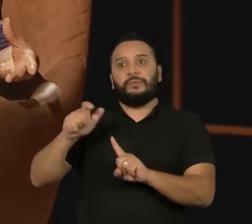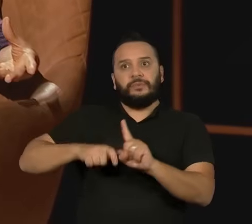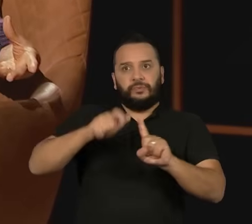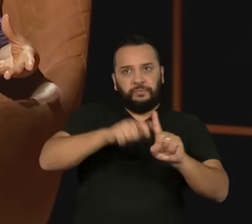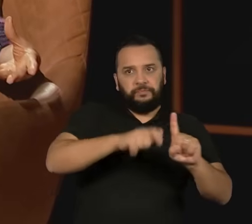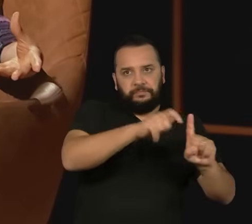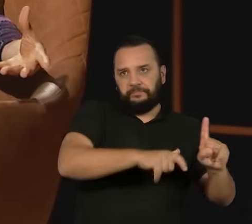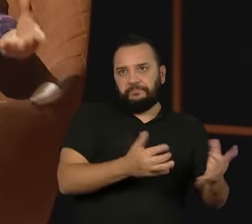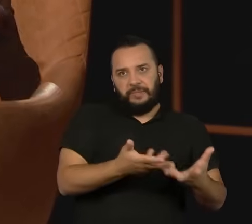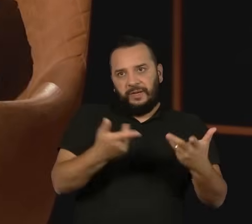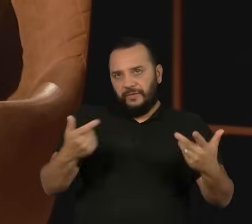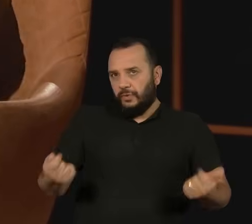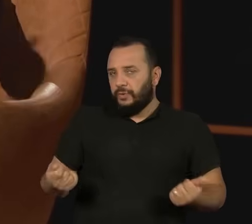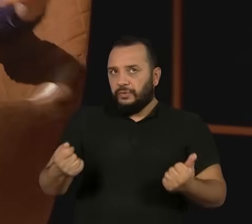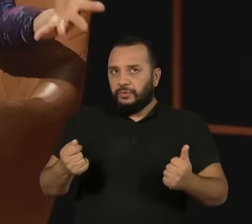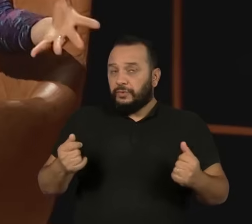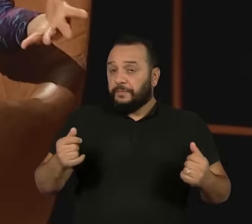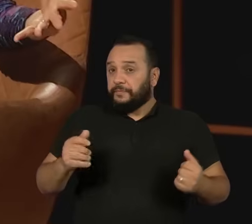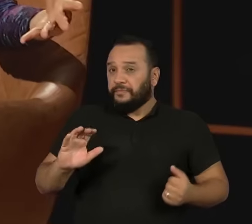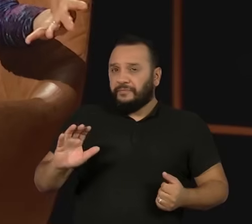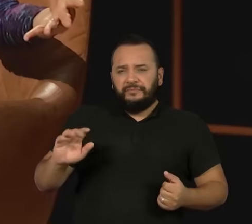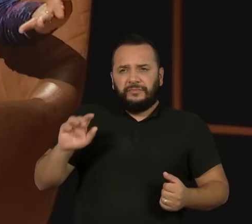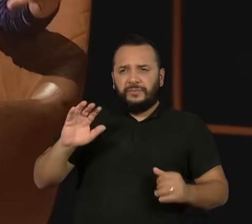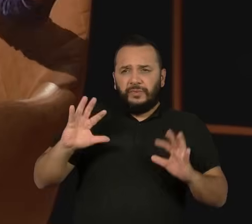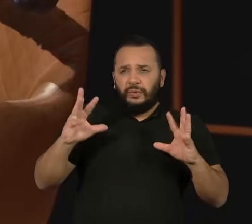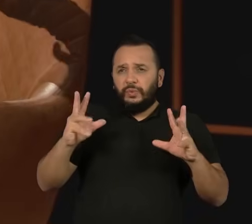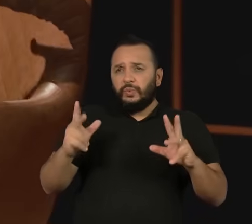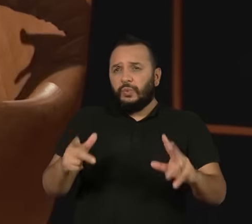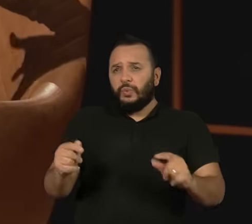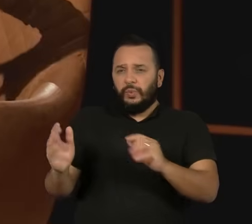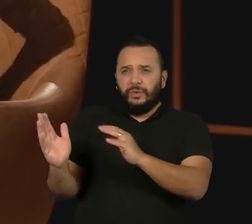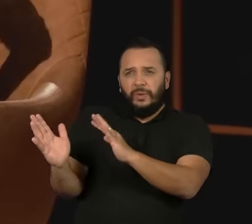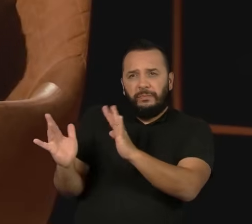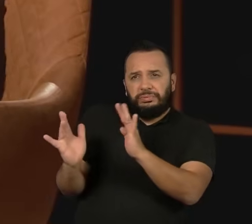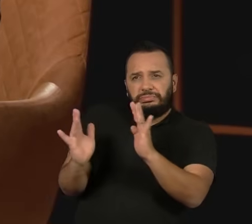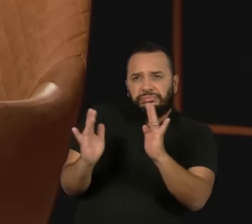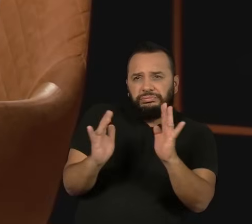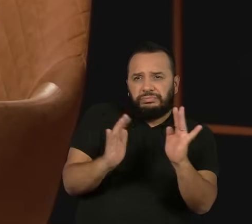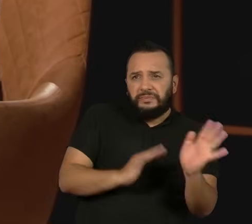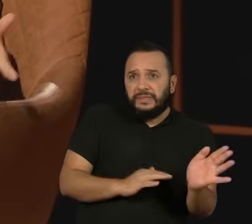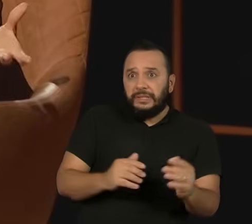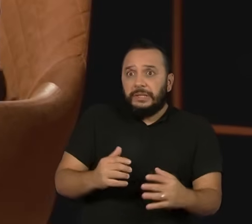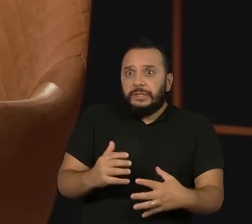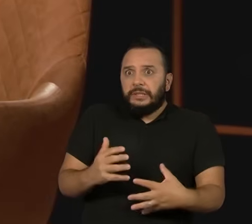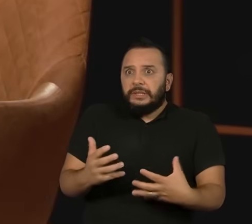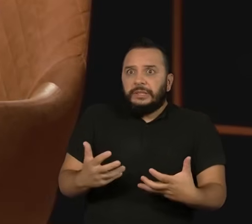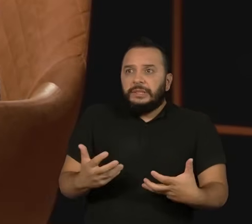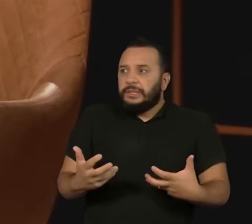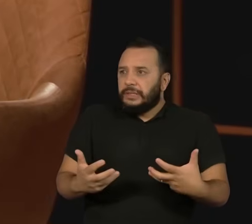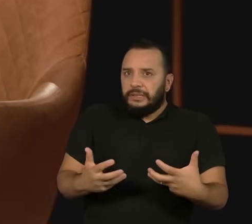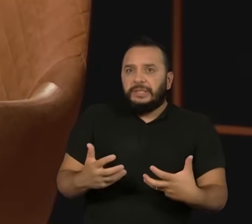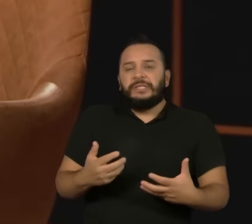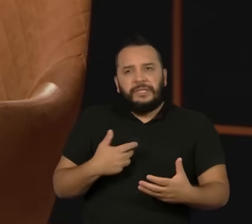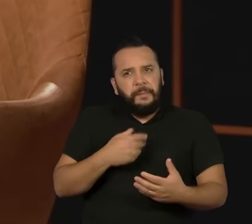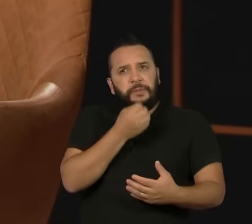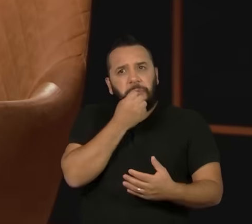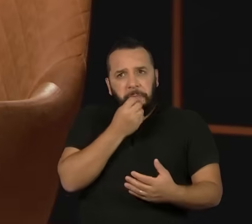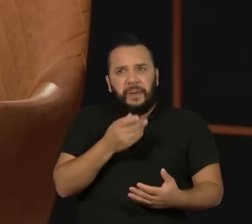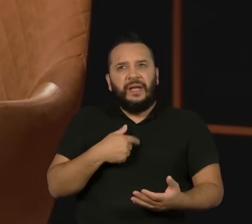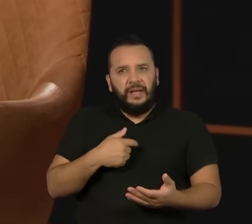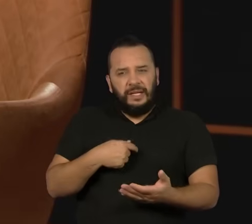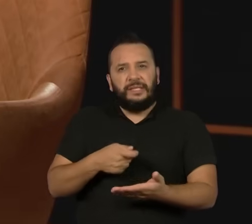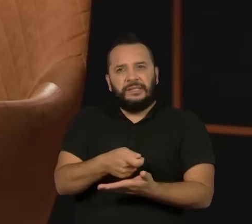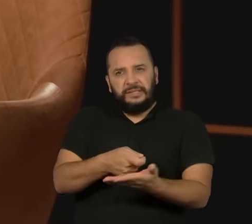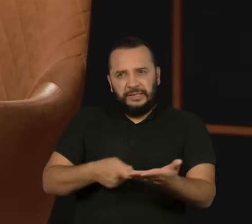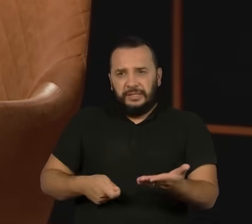maravilhosos. Tudo que acontece ali você fica completamente amarrado, é muito bem escrito. E aí a gente